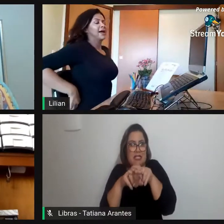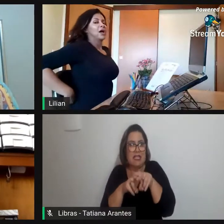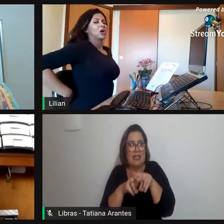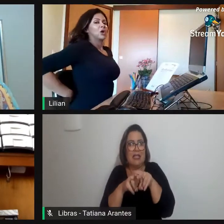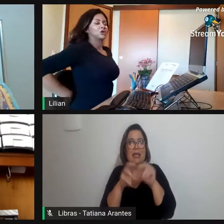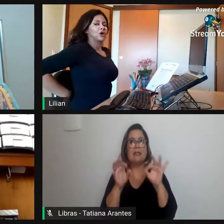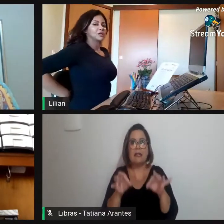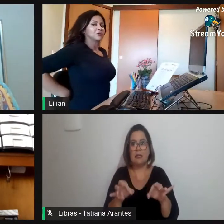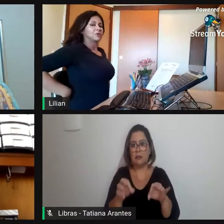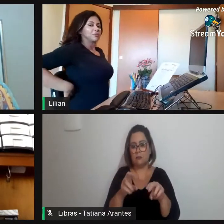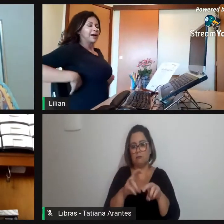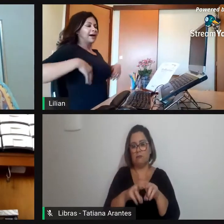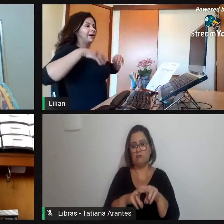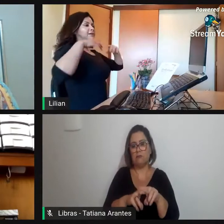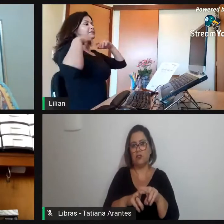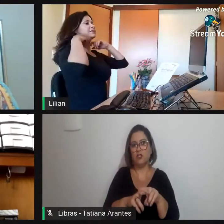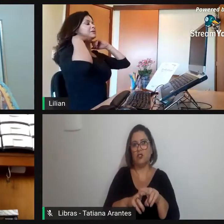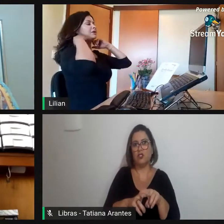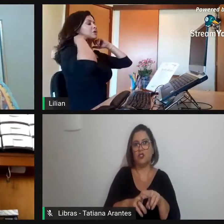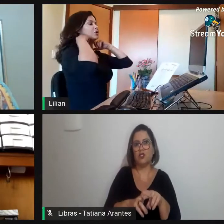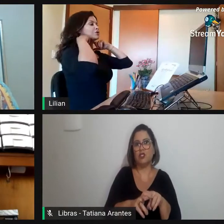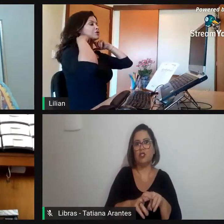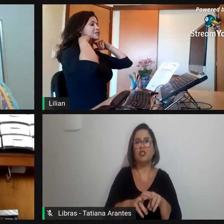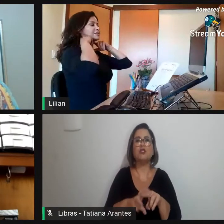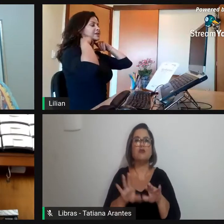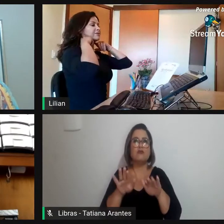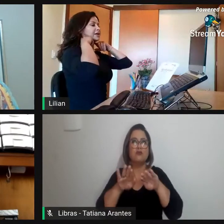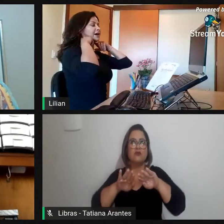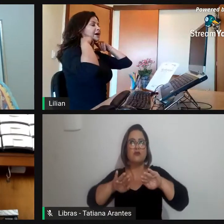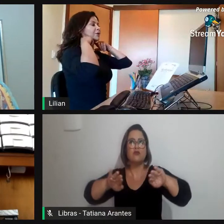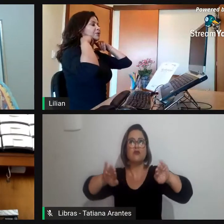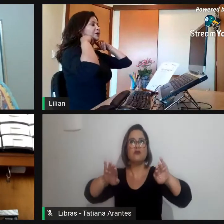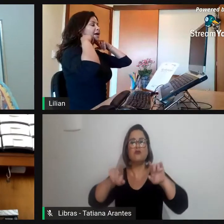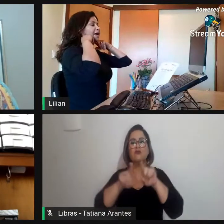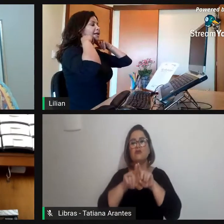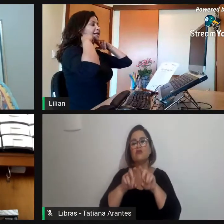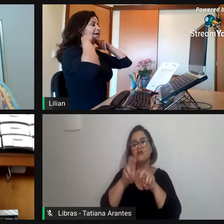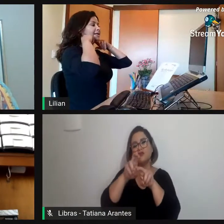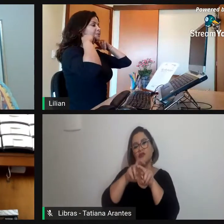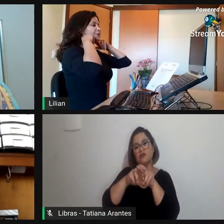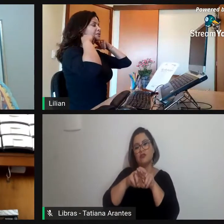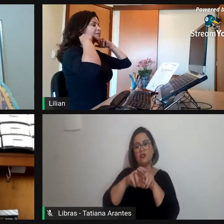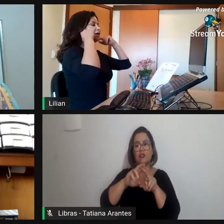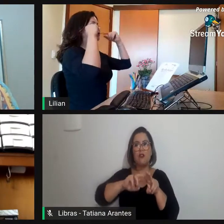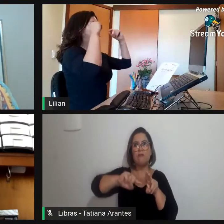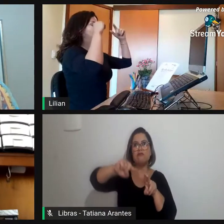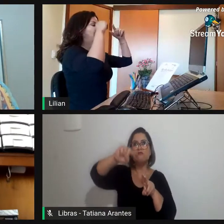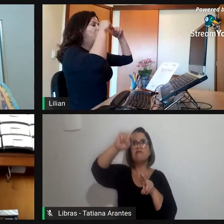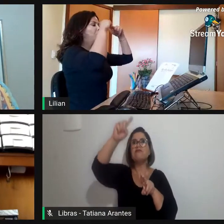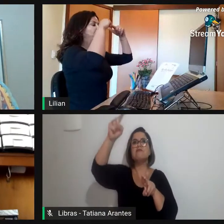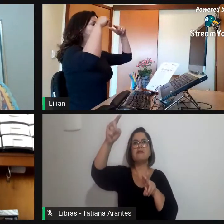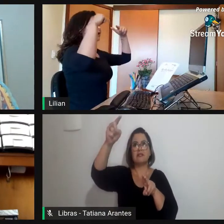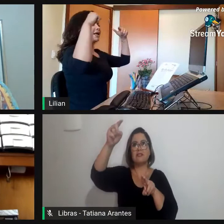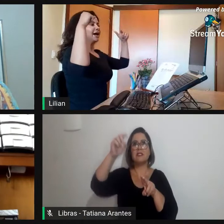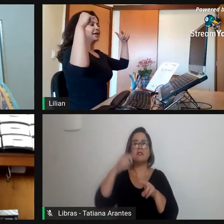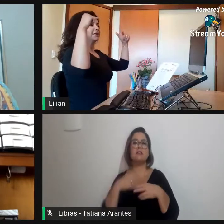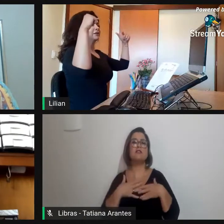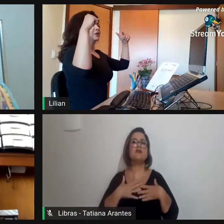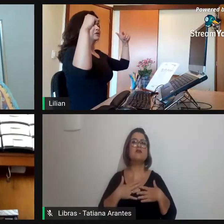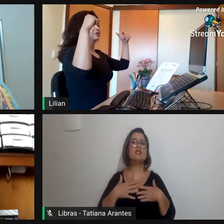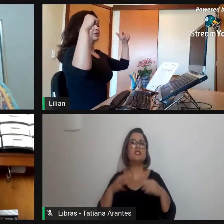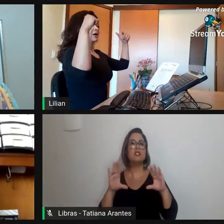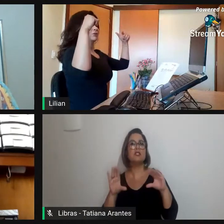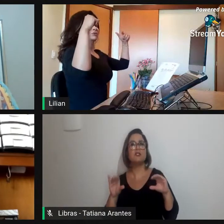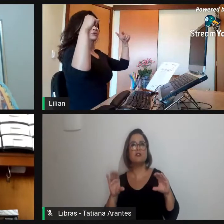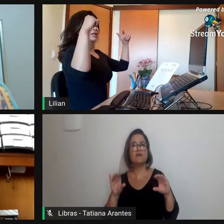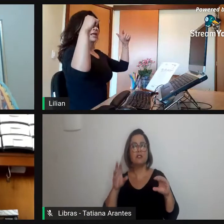né? Lordose lombar, lordose cervical. Nessa posição, o meu olhar está